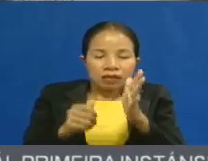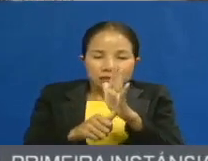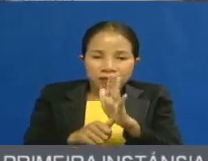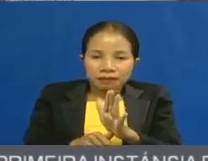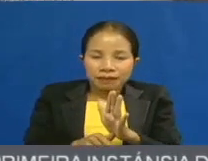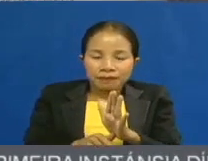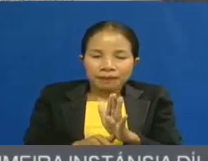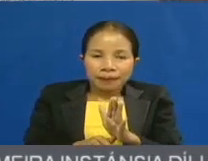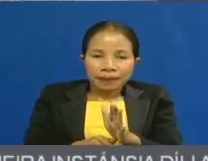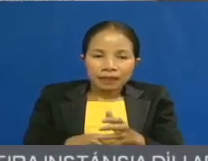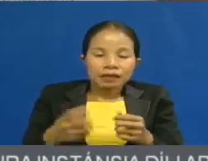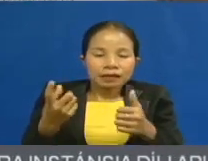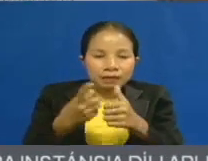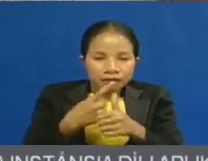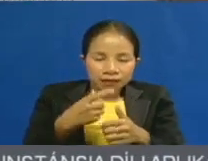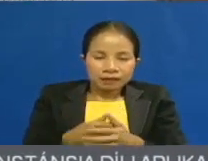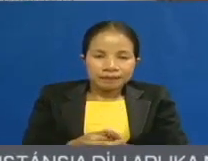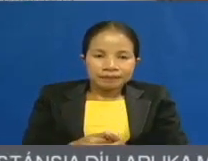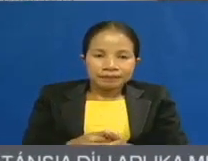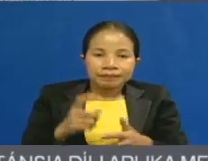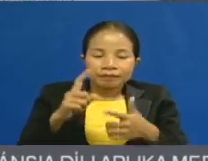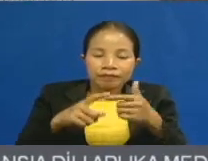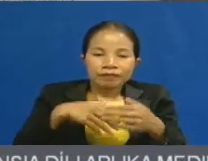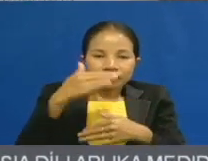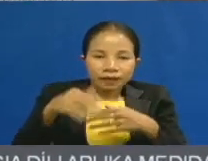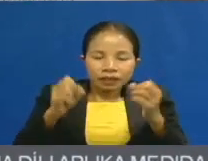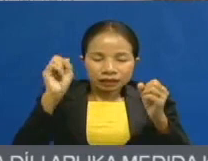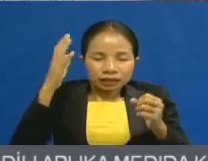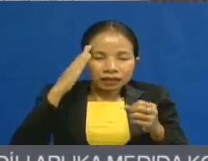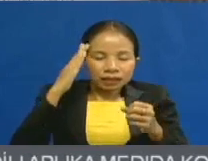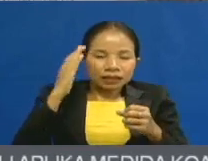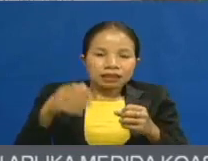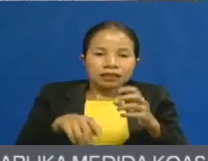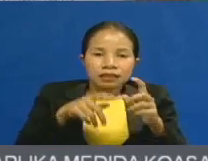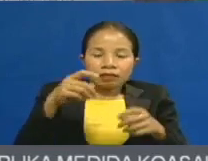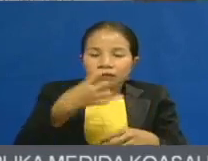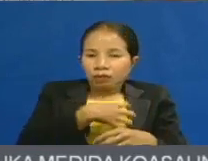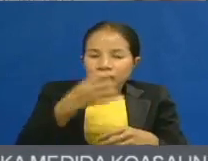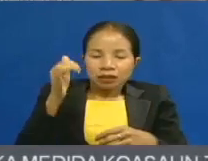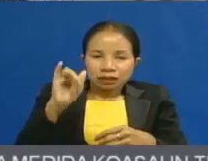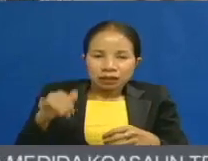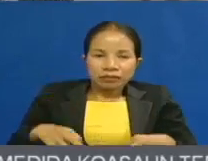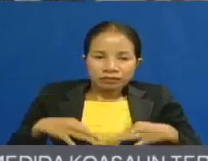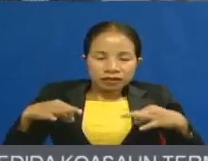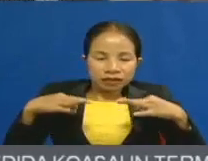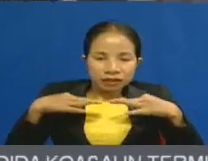ba fazer primeiro macna, fazer tu irmã e te se identifica. Se ira nebe,